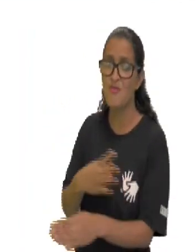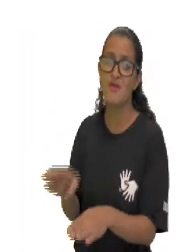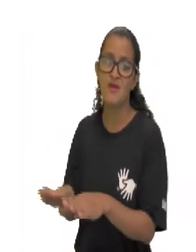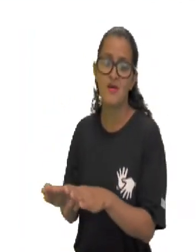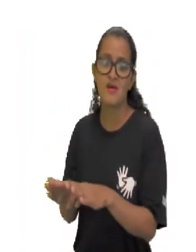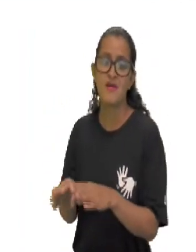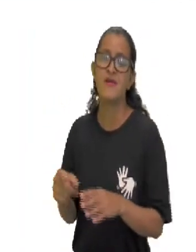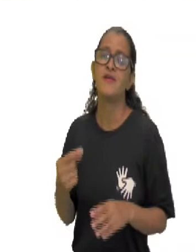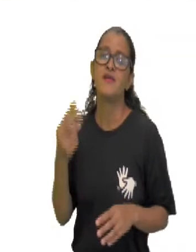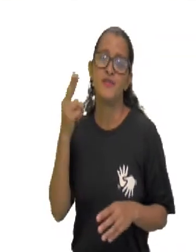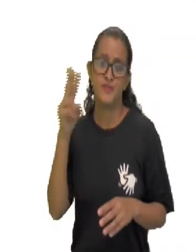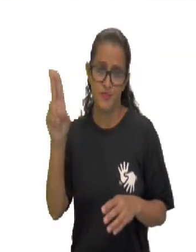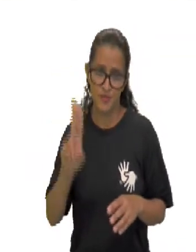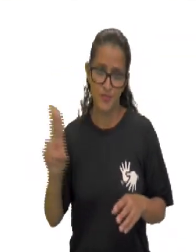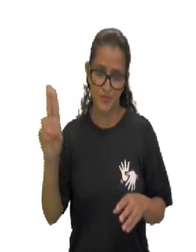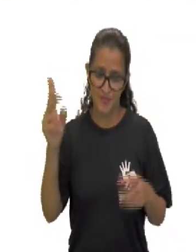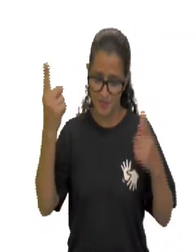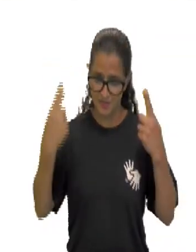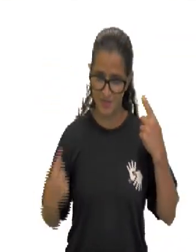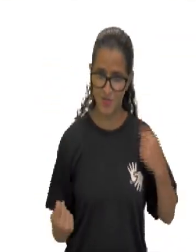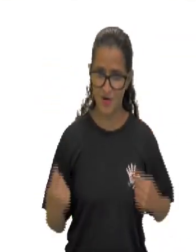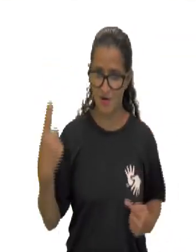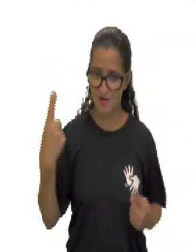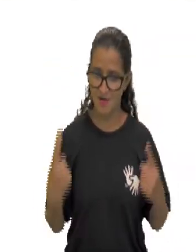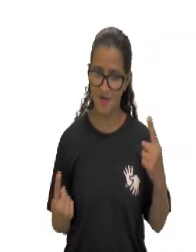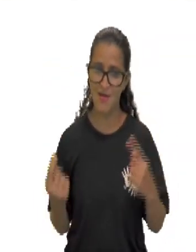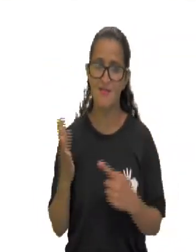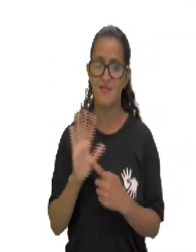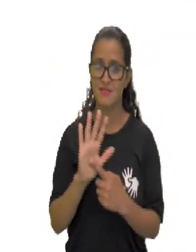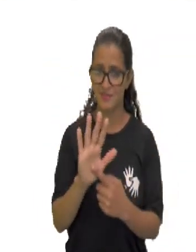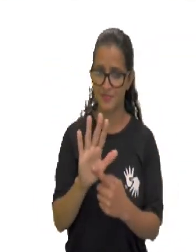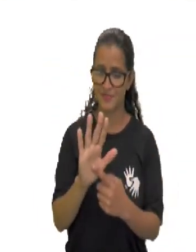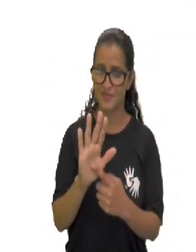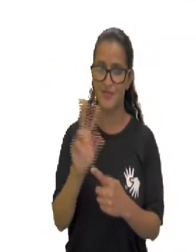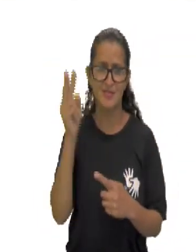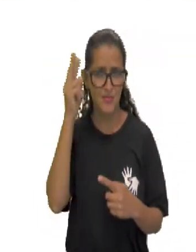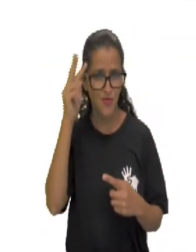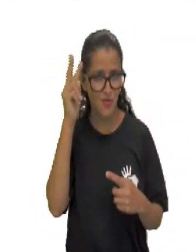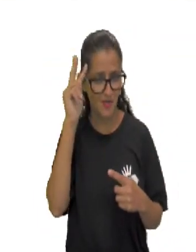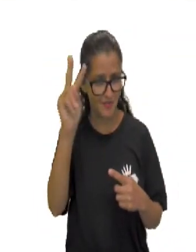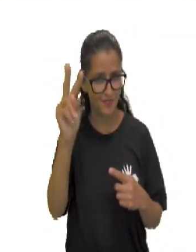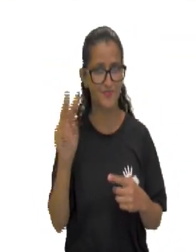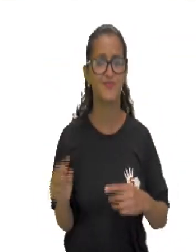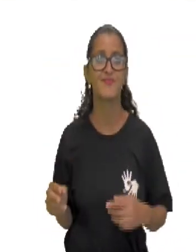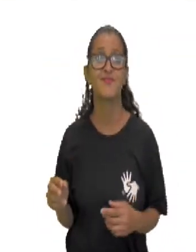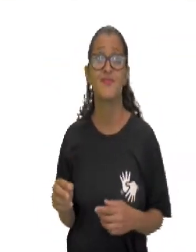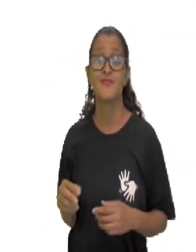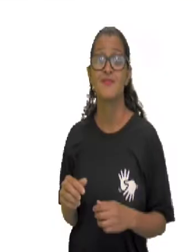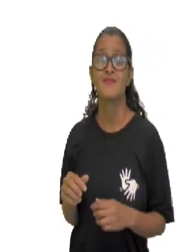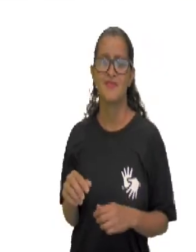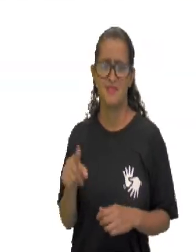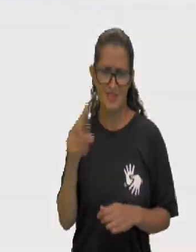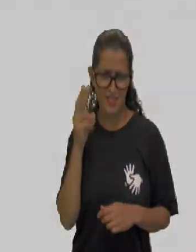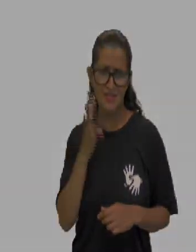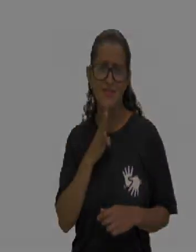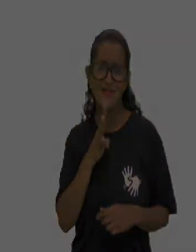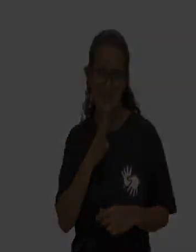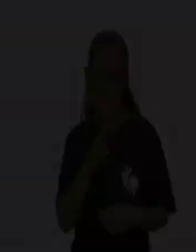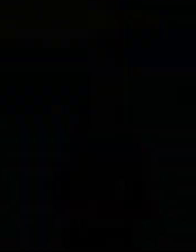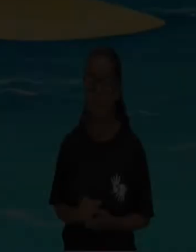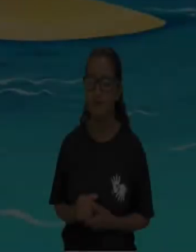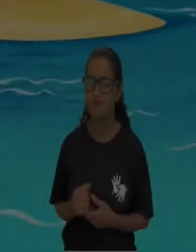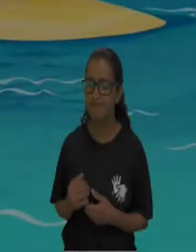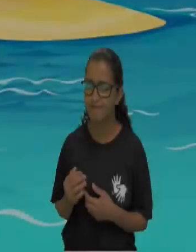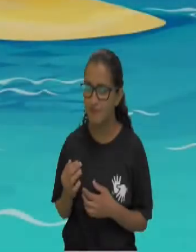uma pequena história. Alguém provavelmente já conhece essa história que chama A Ilha dos